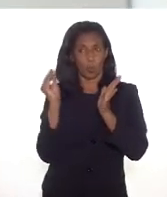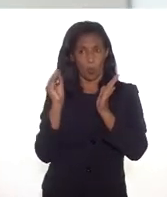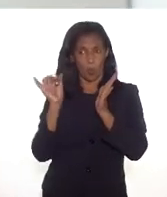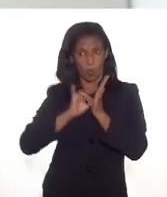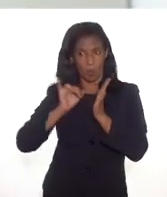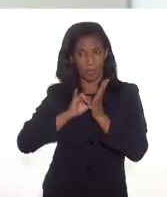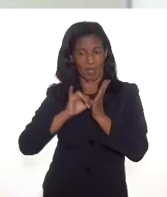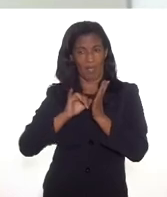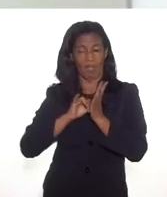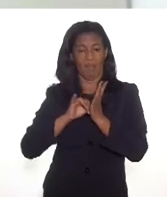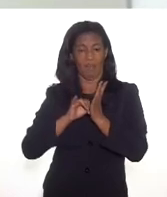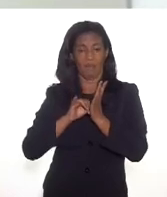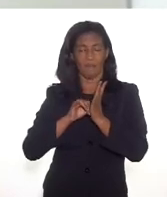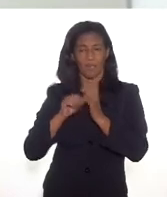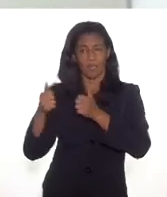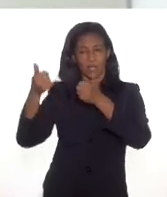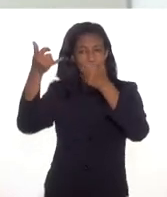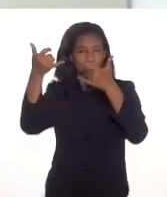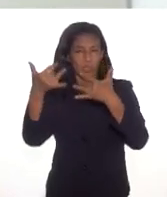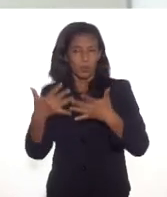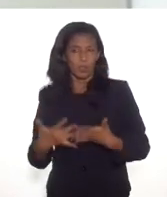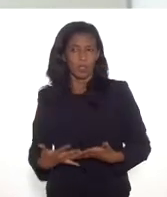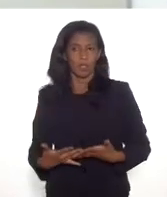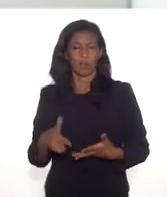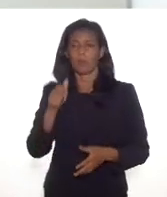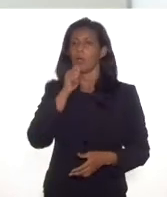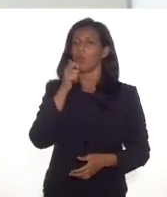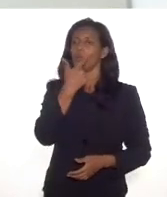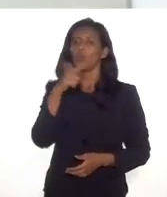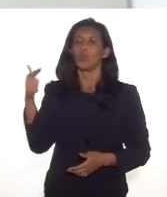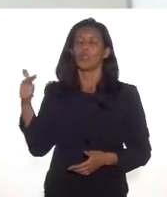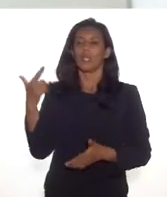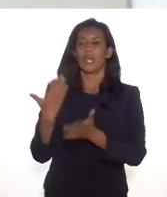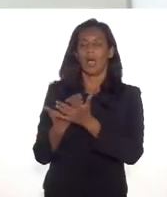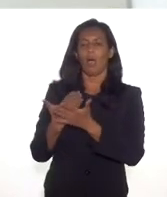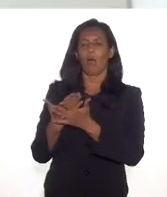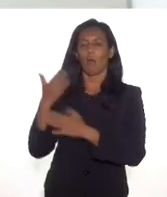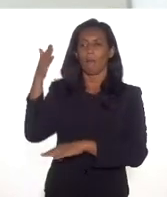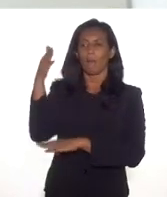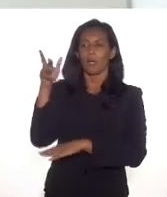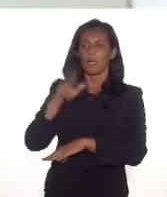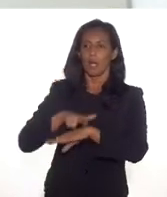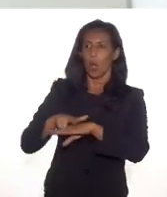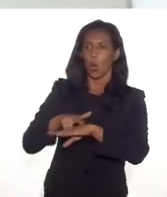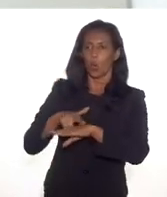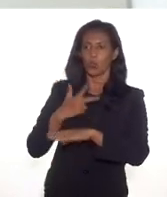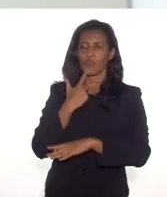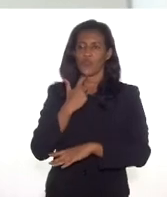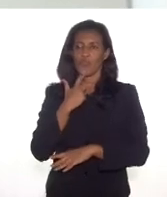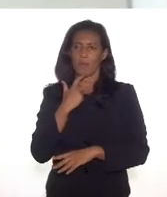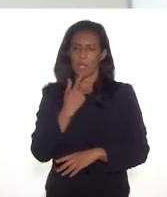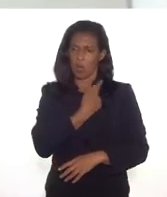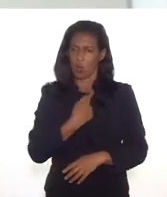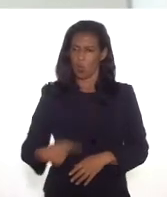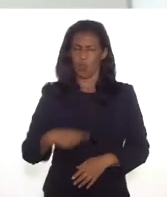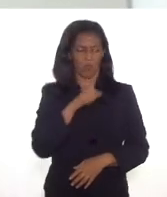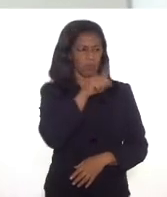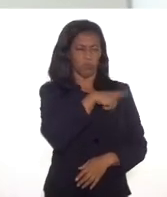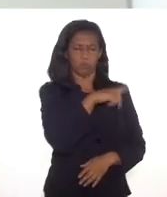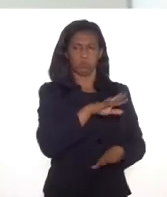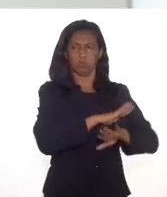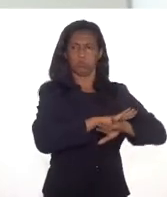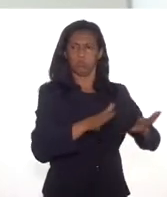uma portaria definindo padrões para que não houvesse aulas em bandeira roxa e vermelha, o governador Cláudio Castro desautorizou essa